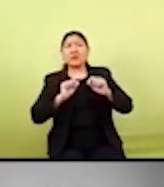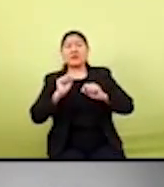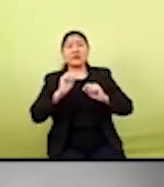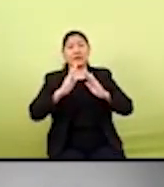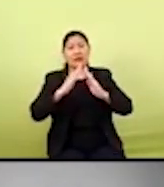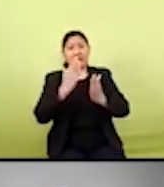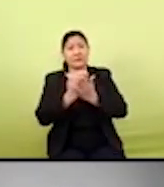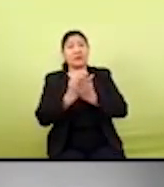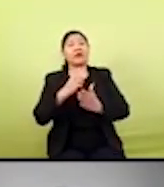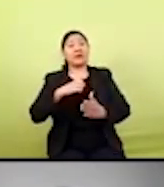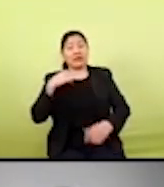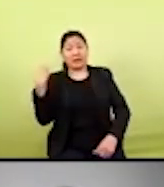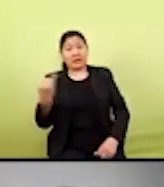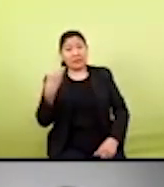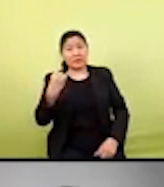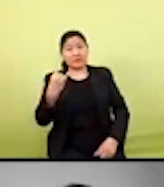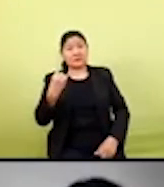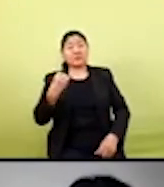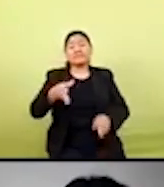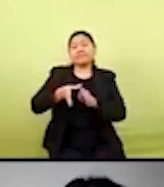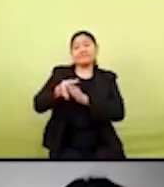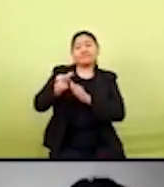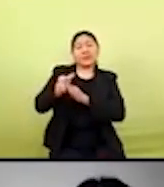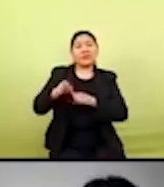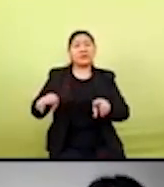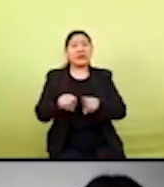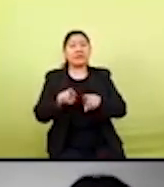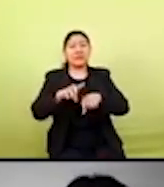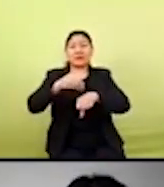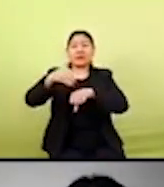fundamental na desconstrução da violência contra a mulher.